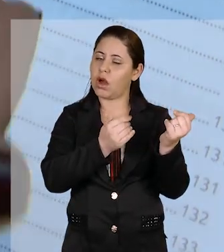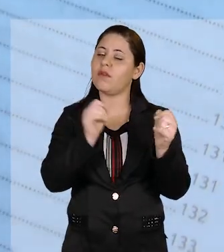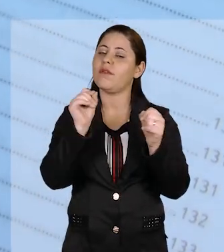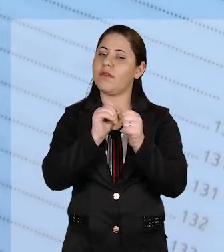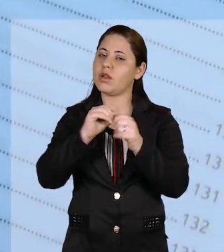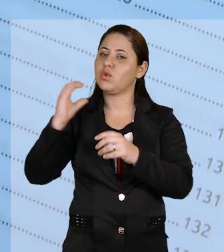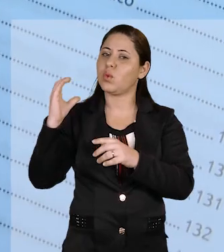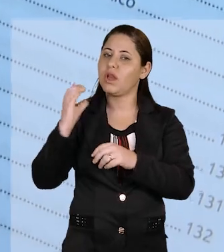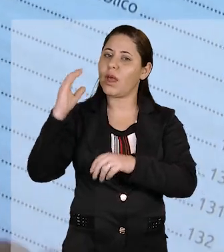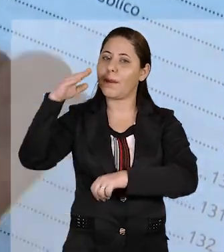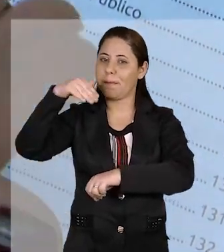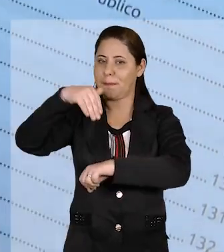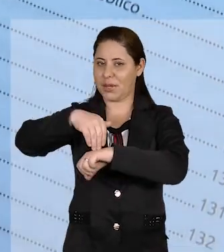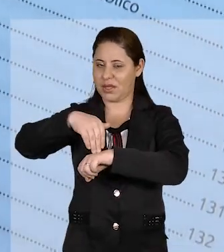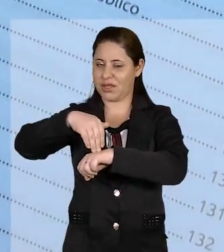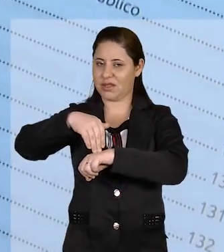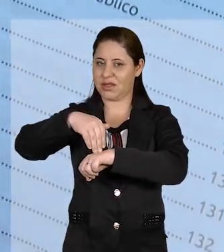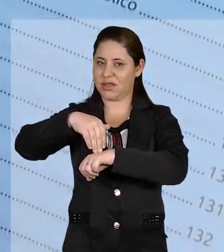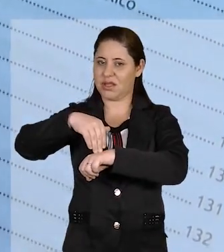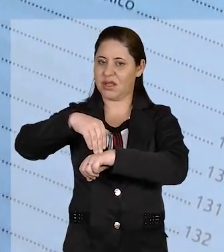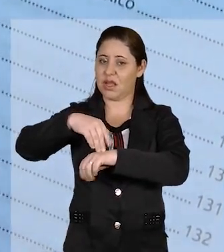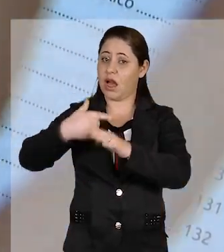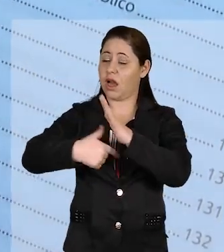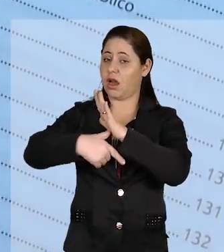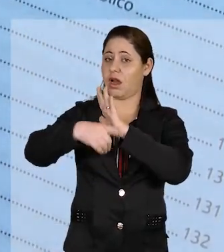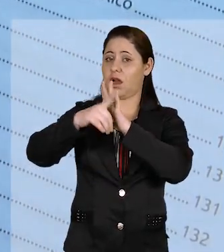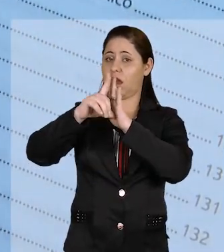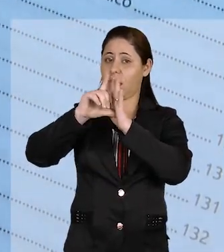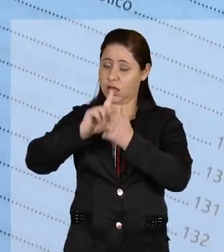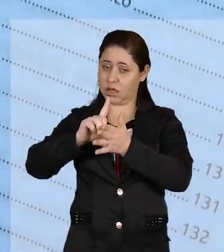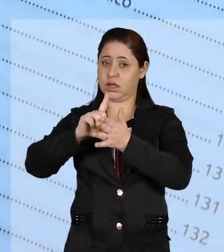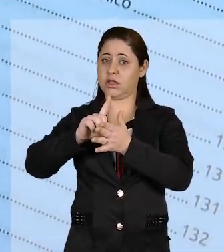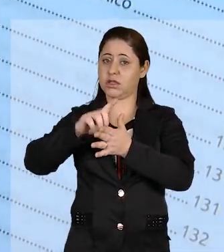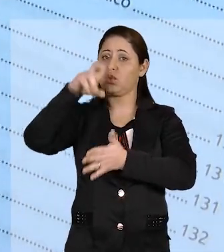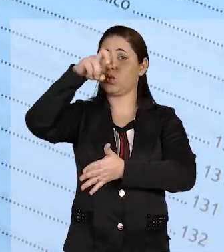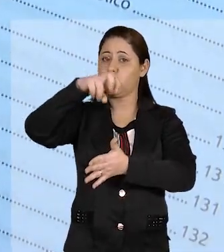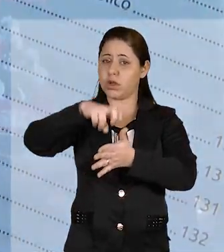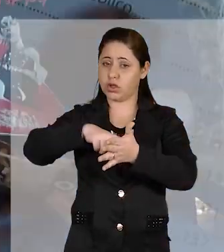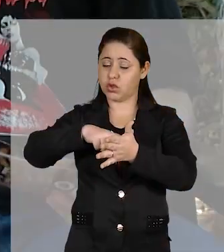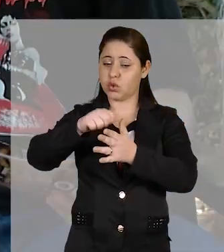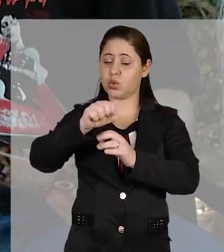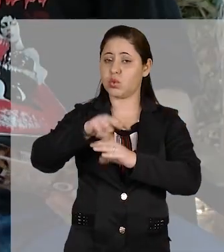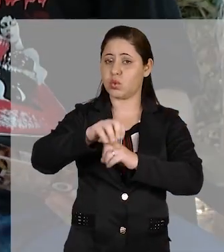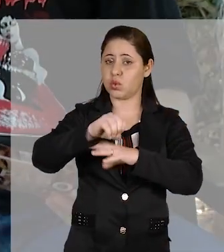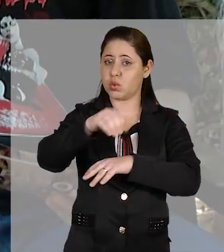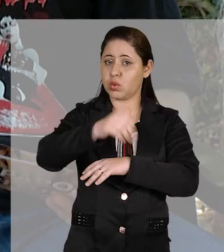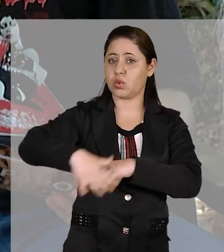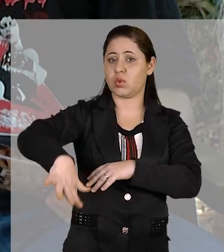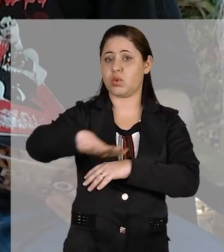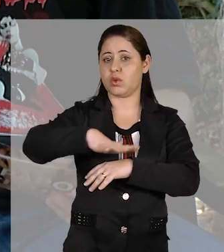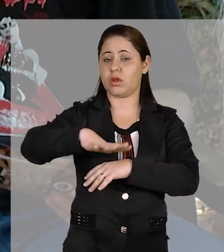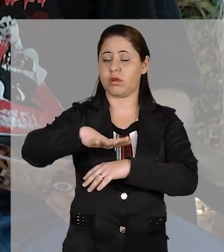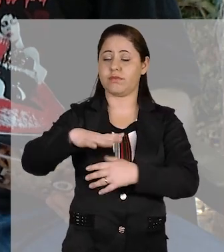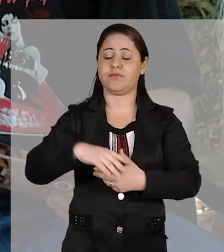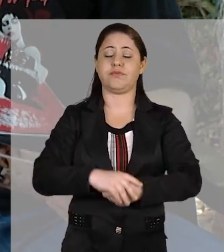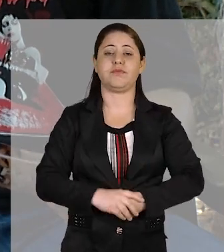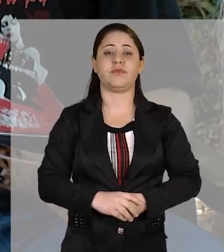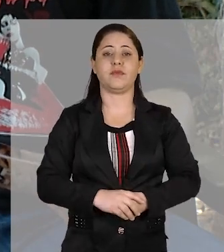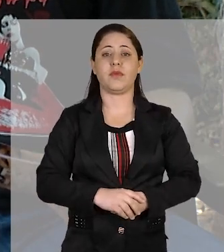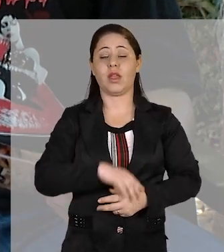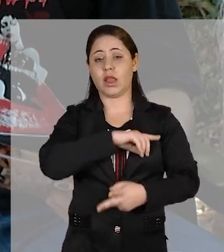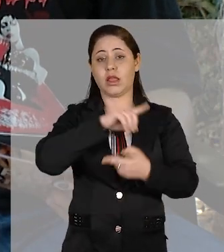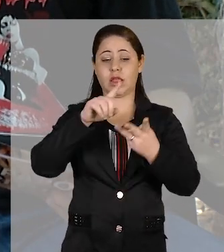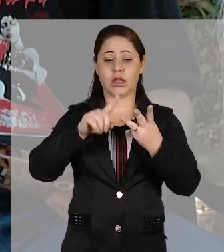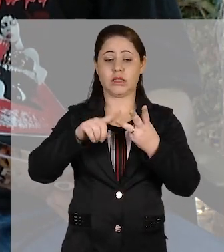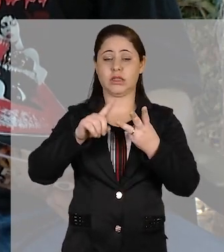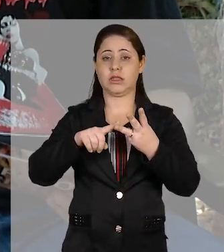adolescente cometeu ou não aquele ato infracional, né? É antes da aplicação da medida socioeducativa, que é feita numa sentença. E